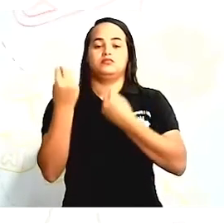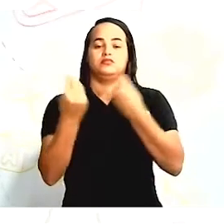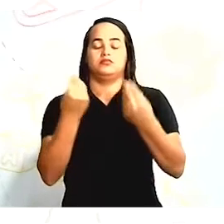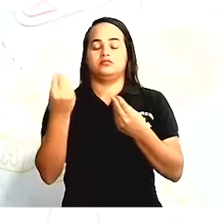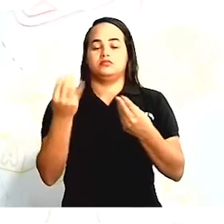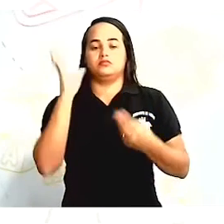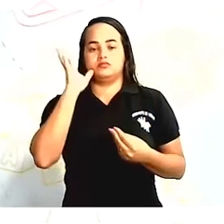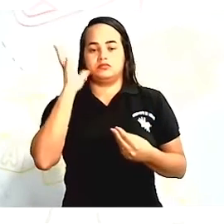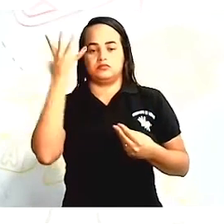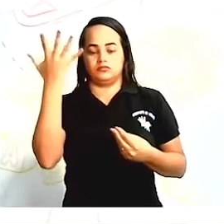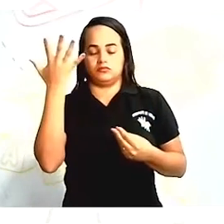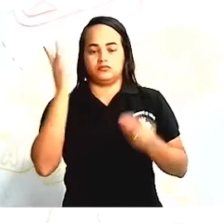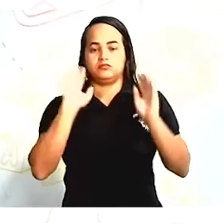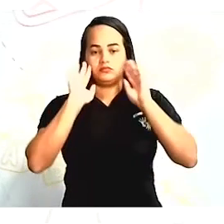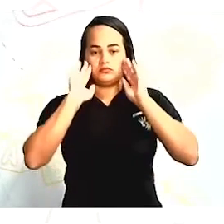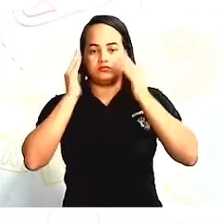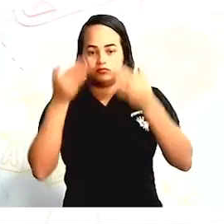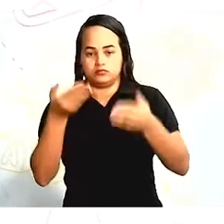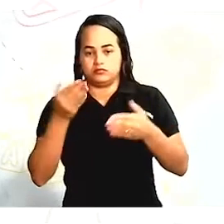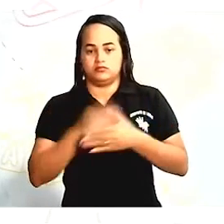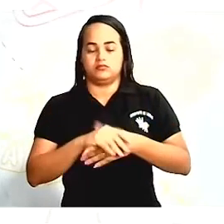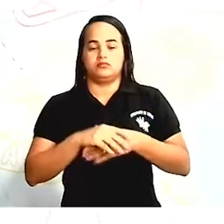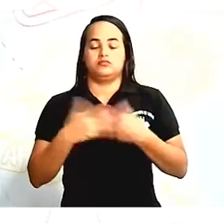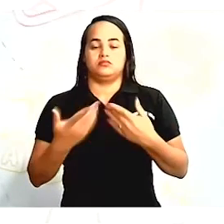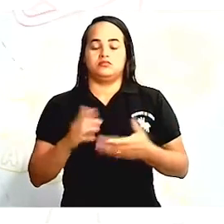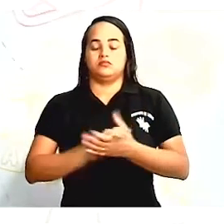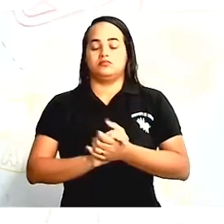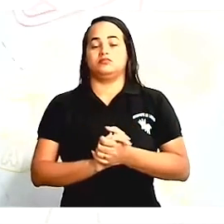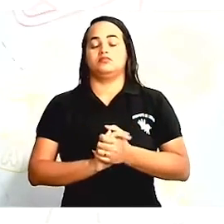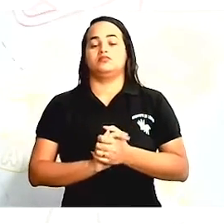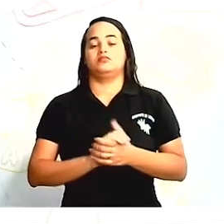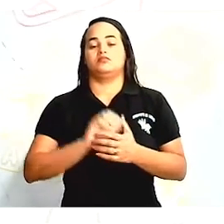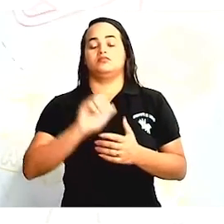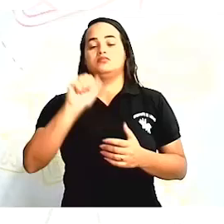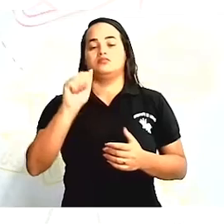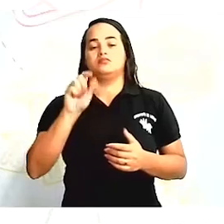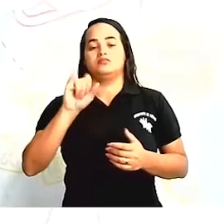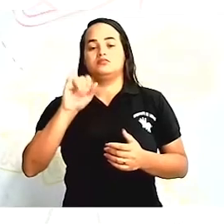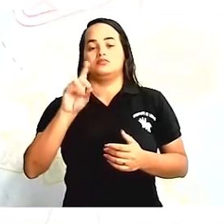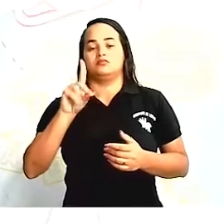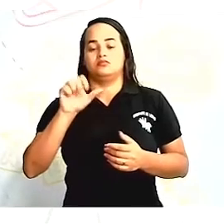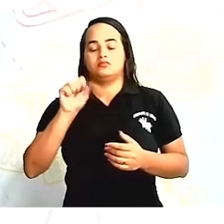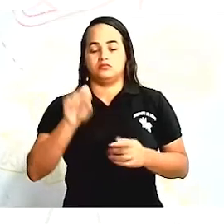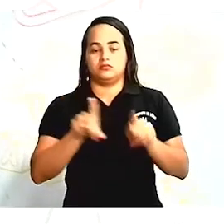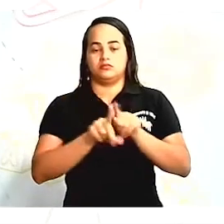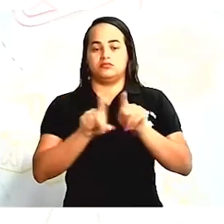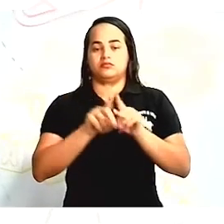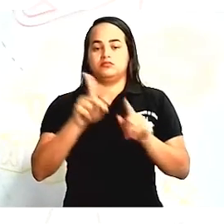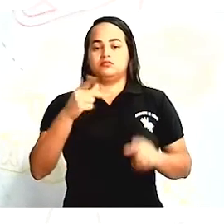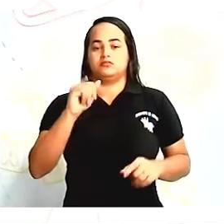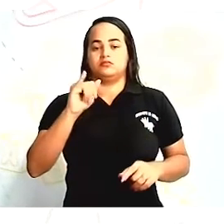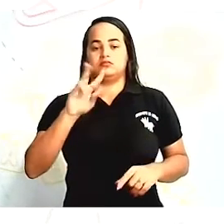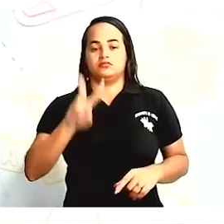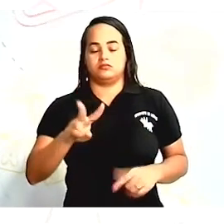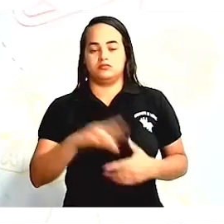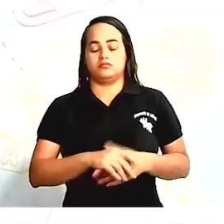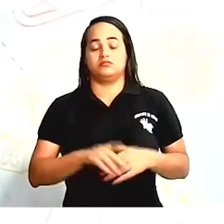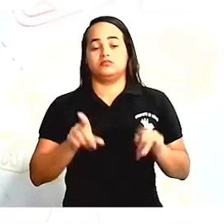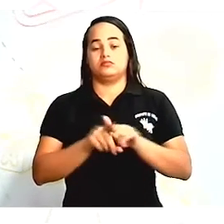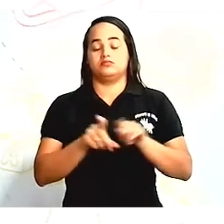maneira especial, tá certo? Então, ó, AIDS e HIV é a nossa aula de hoje, vamos ver também as diferenças entre